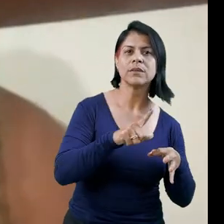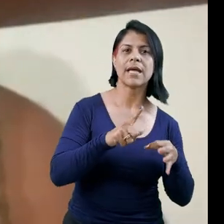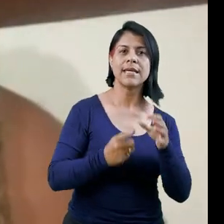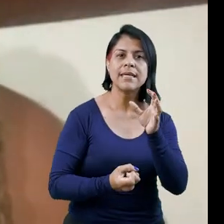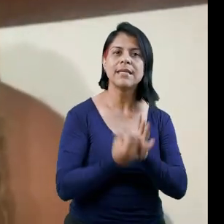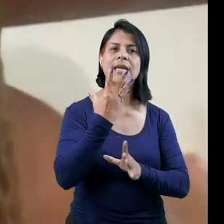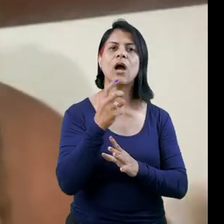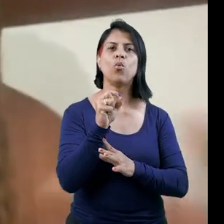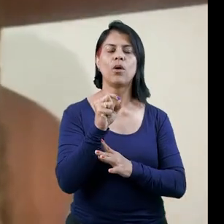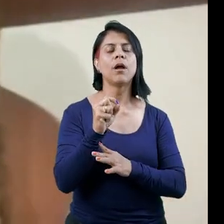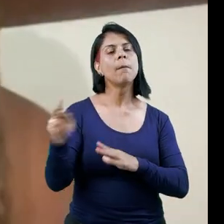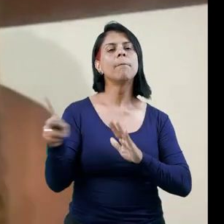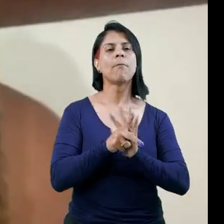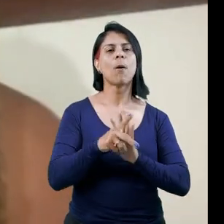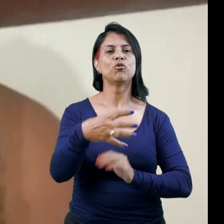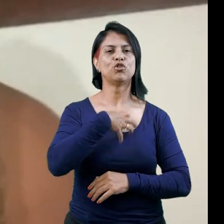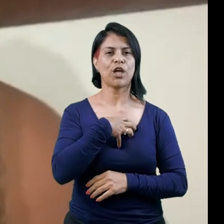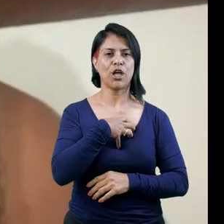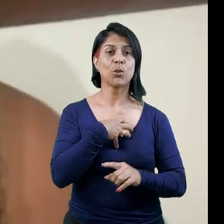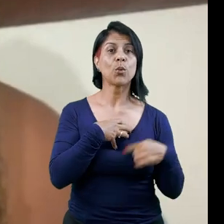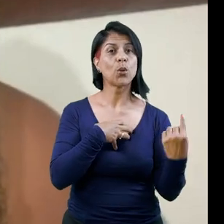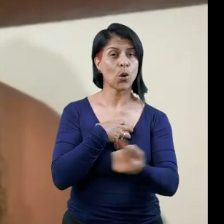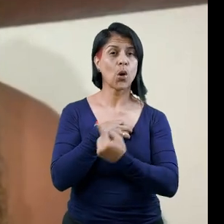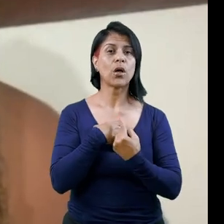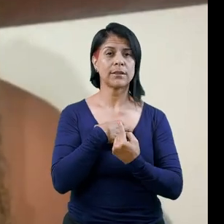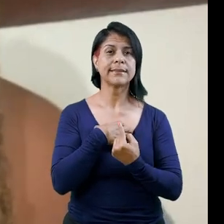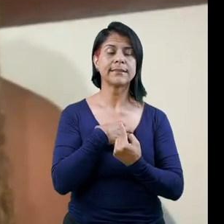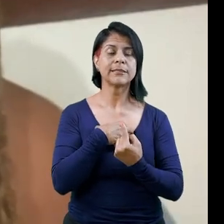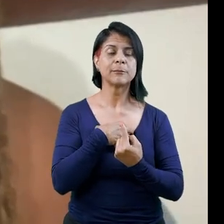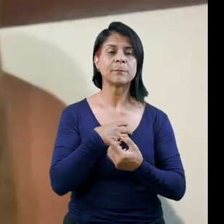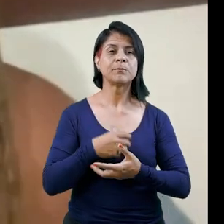nossas próprias formas de